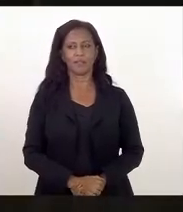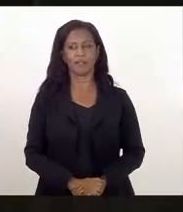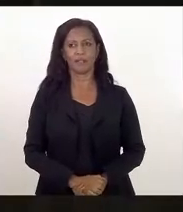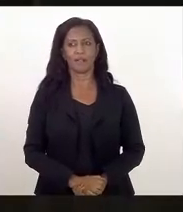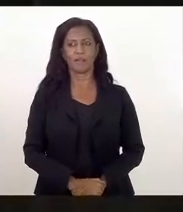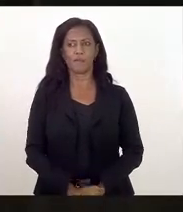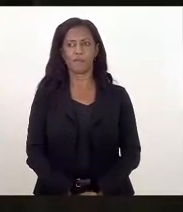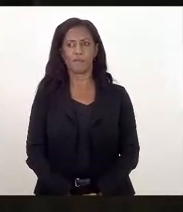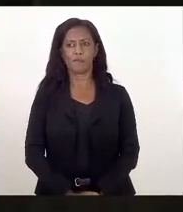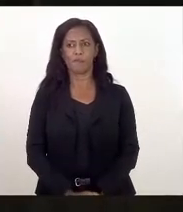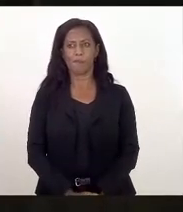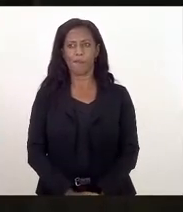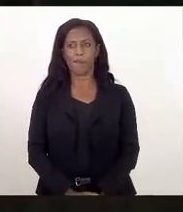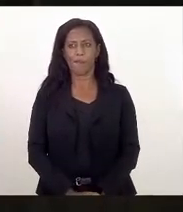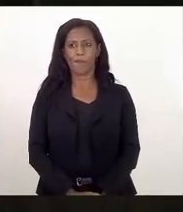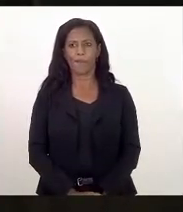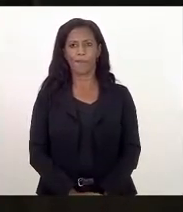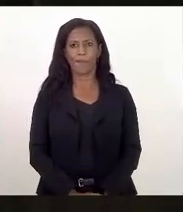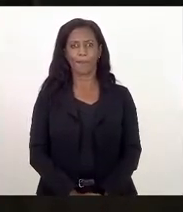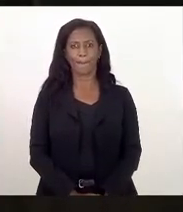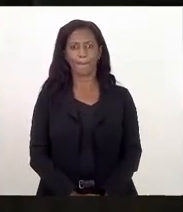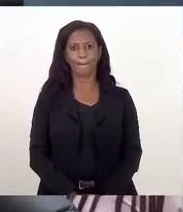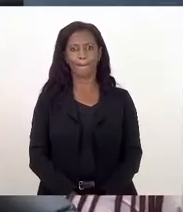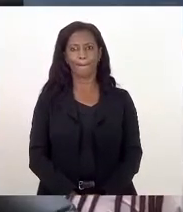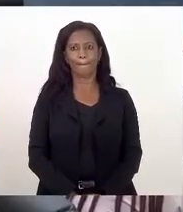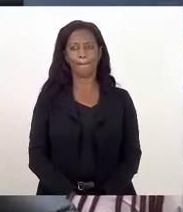Próximo, oradora de escrita, nome do deputado Alana, por favor.